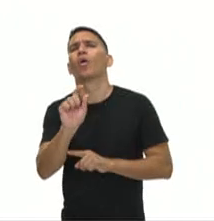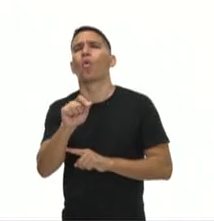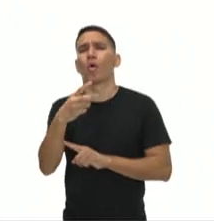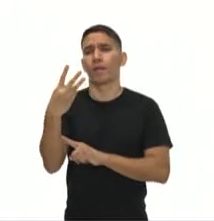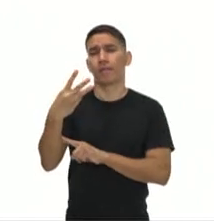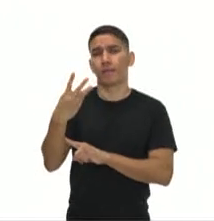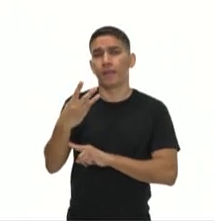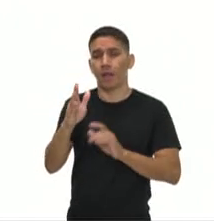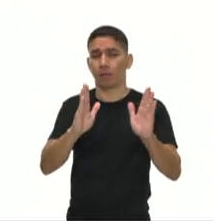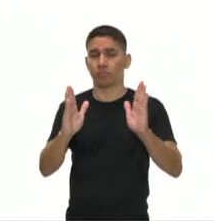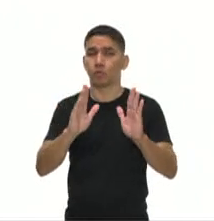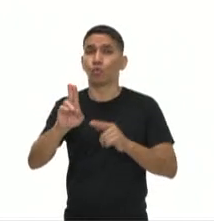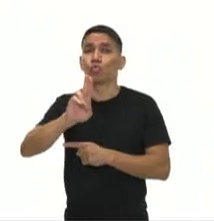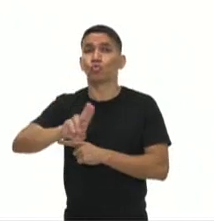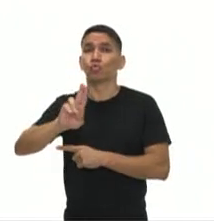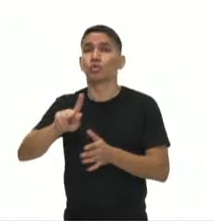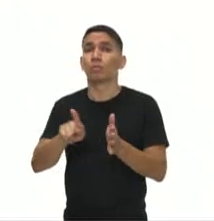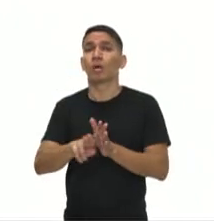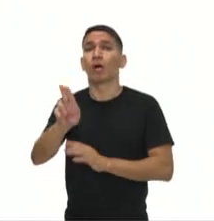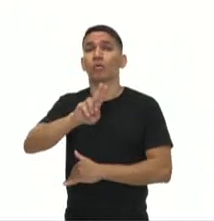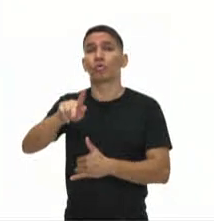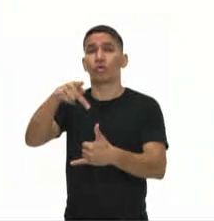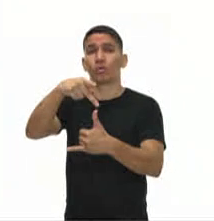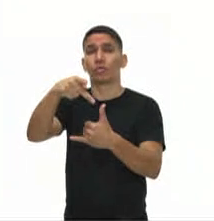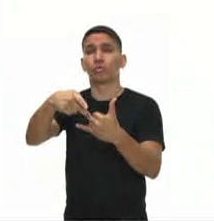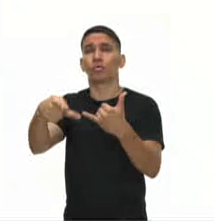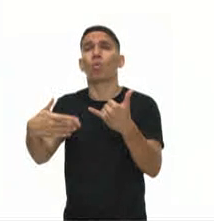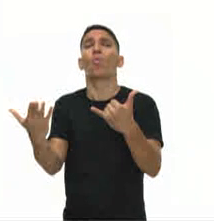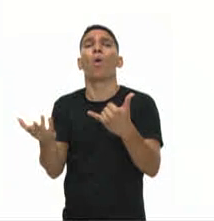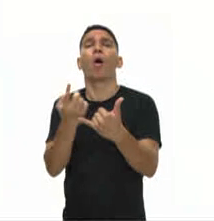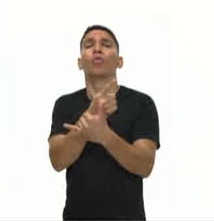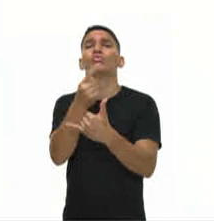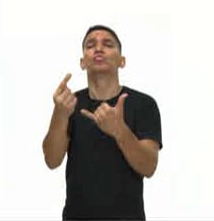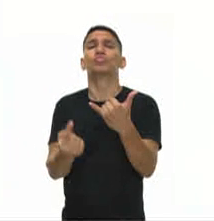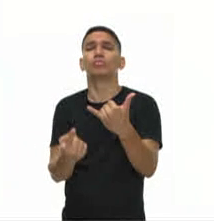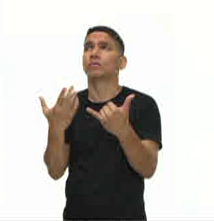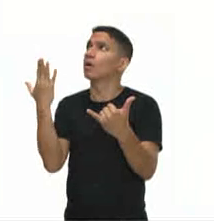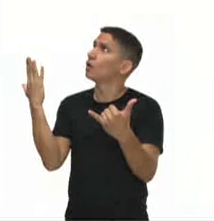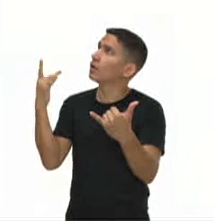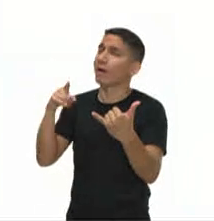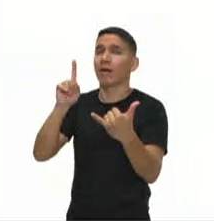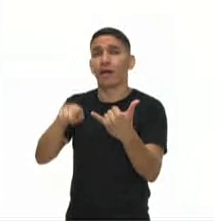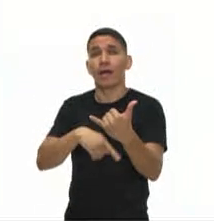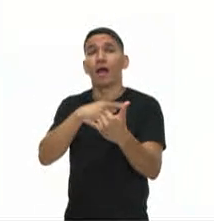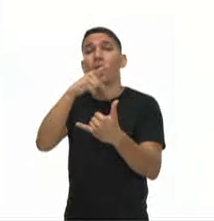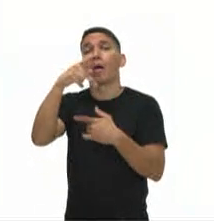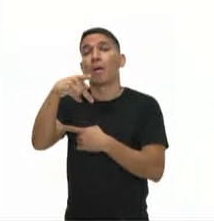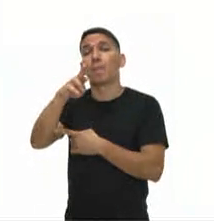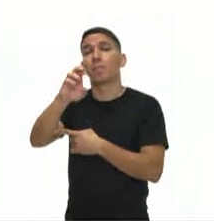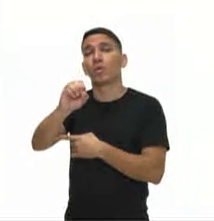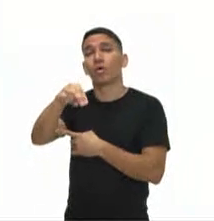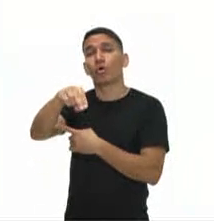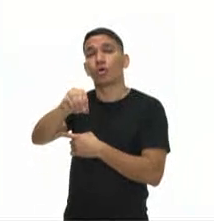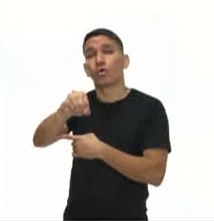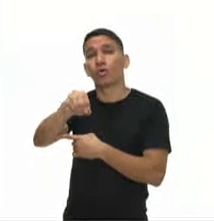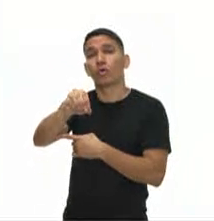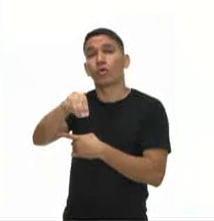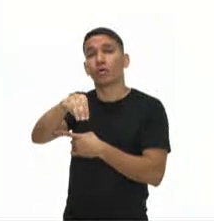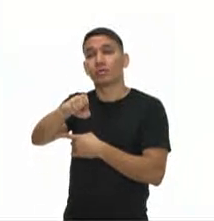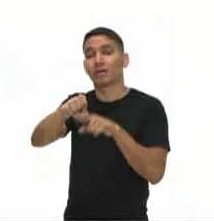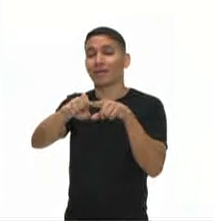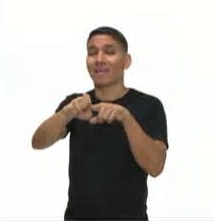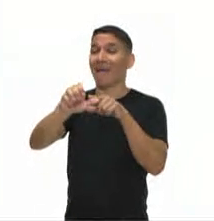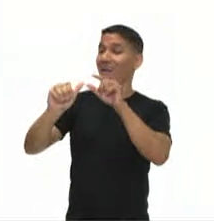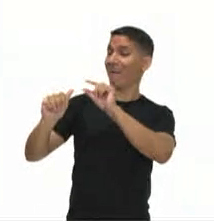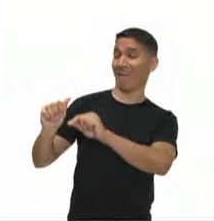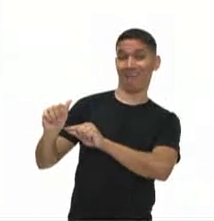temos emprego de um pronome oblíquo. Qual é o pronome oblíquo aqui, ó? Nós estamos vendo o pronome oblíquo a, engolir a,